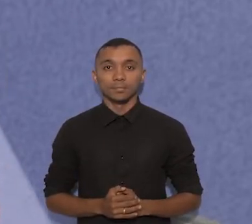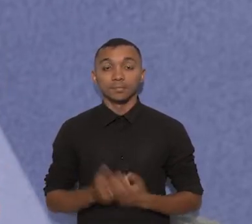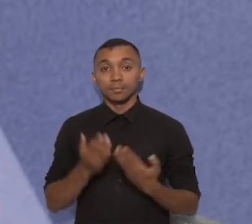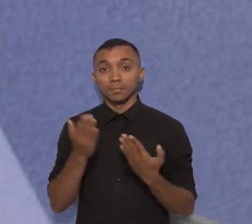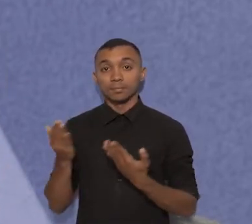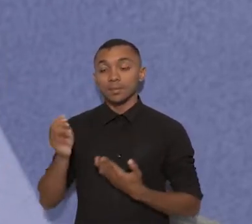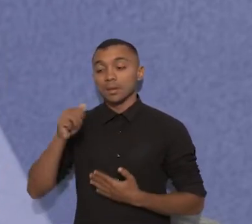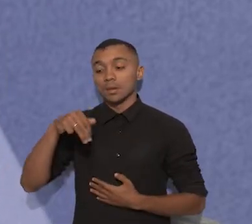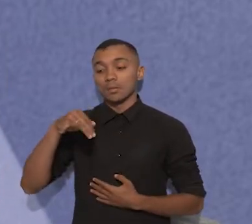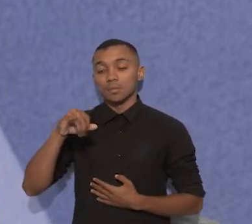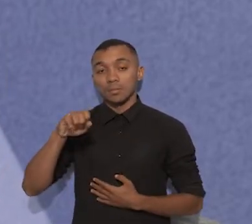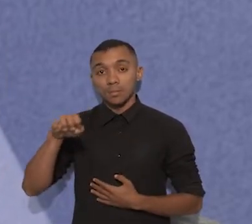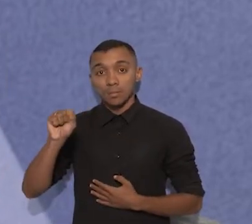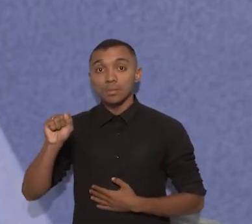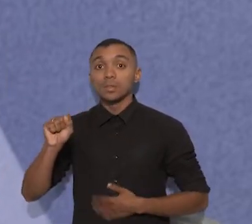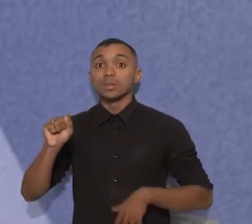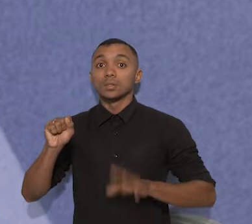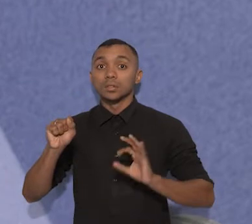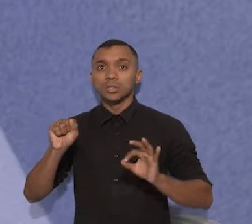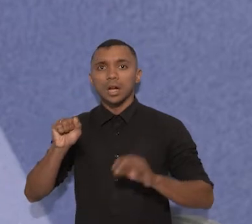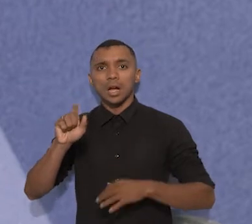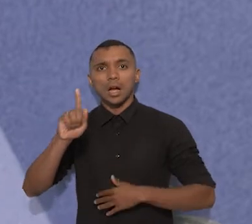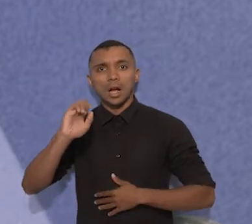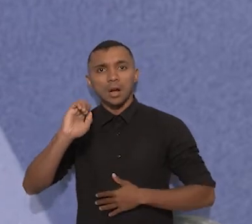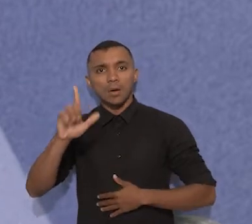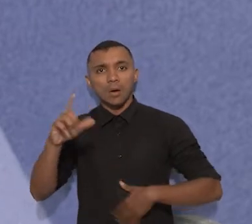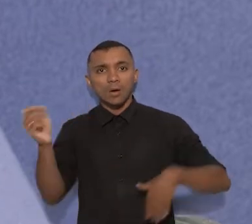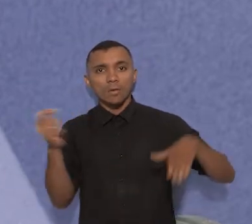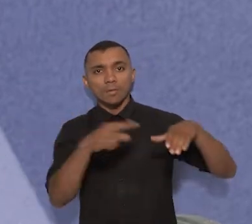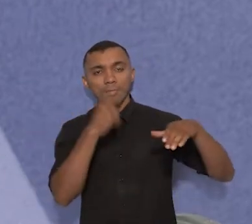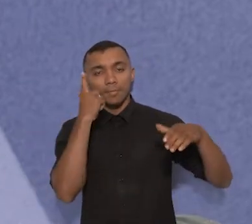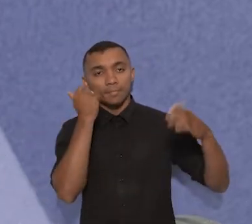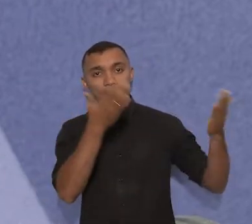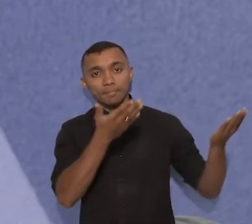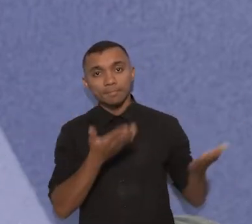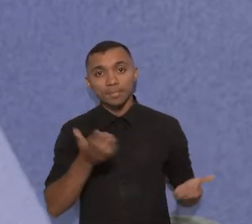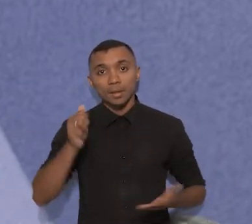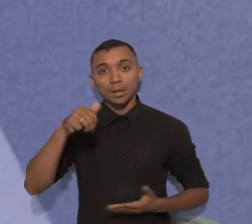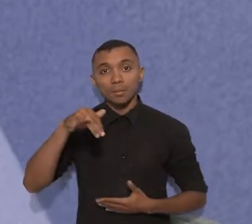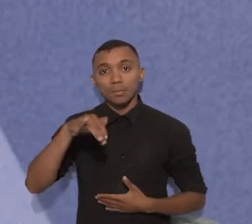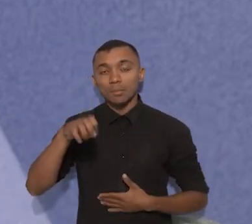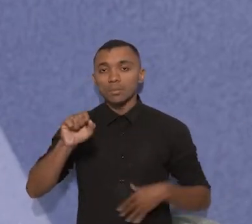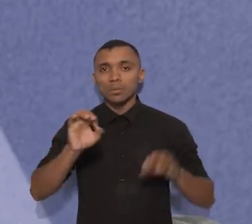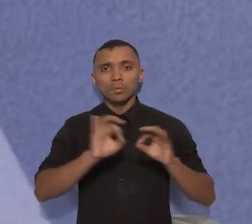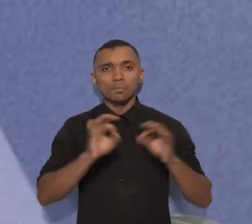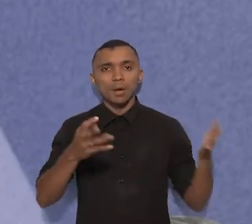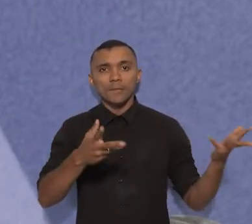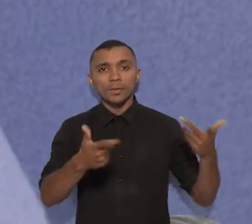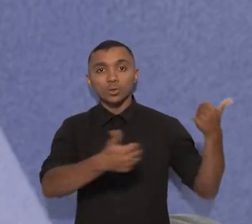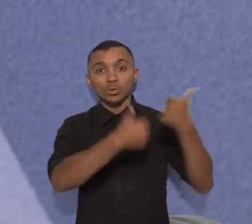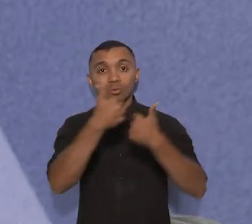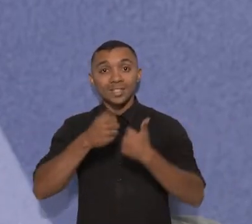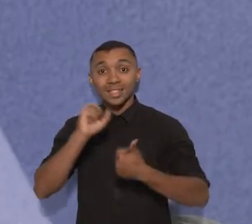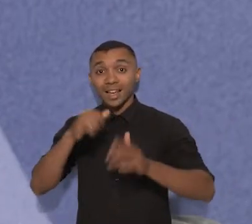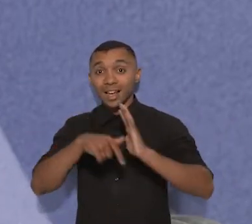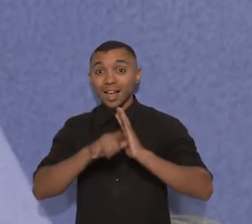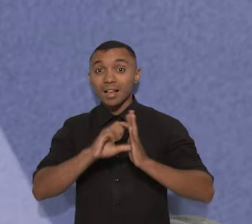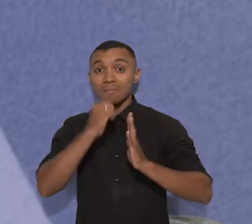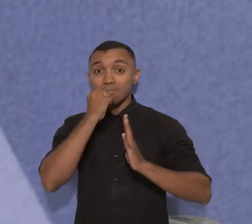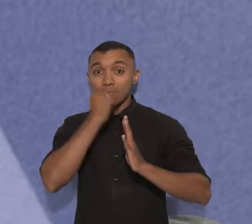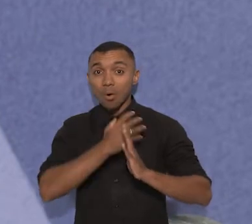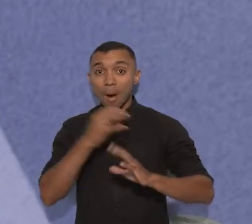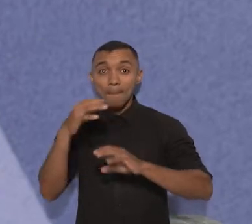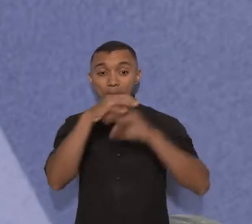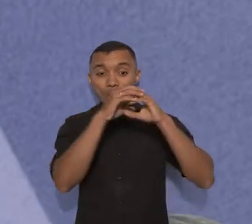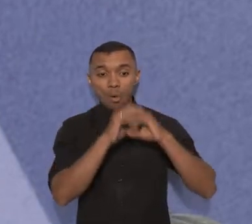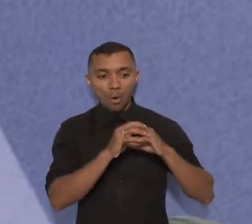Moisés, acabou fazendo um gol. Aliás, o Moisés, que é um ótimo jogador, mas se ele tivesse uma boa finalização, ele estaria